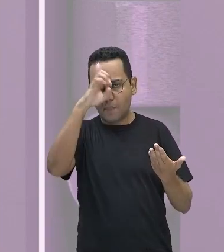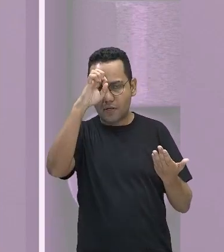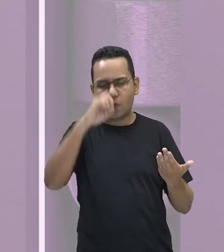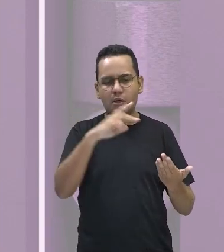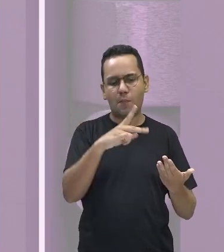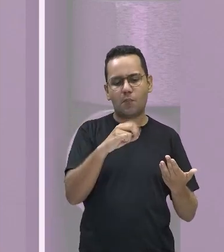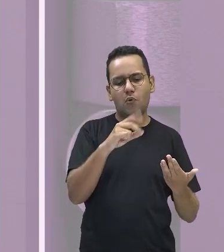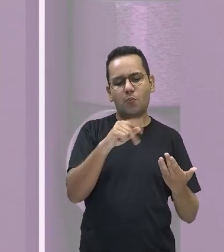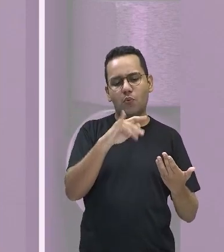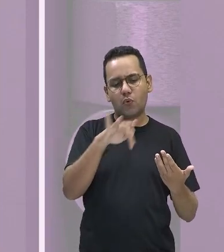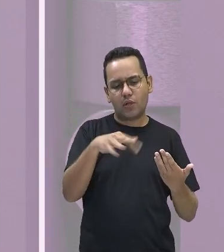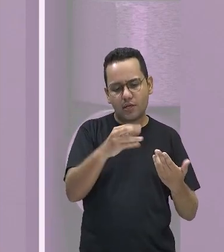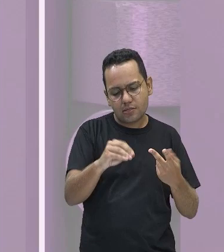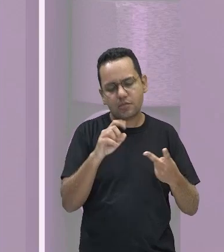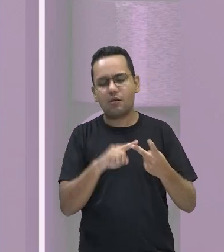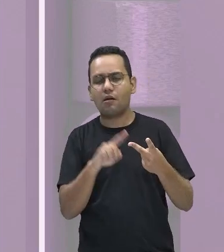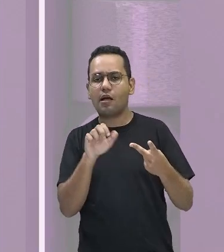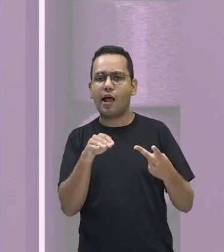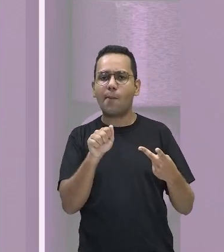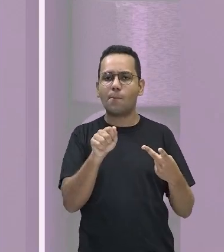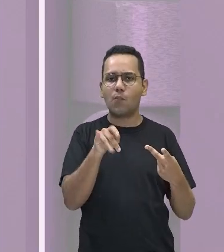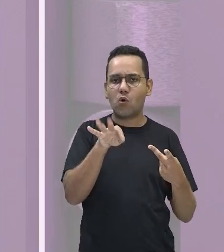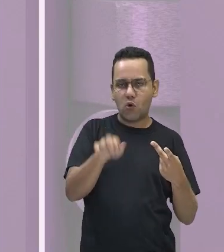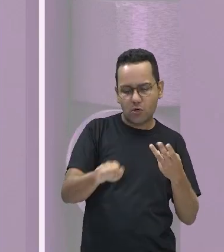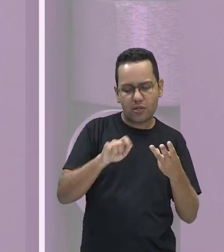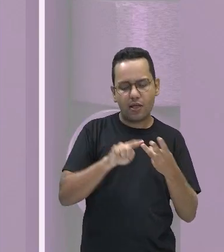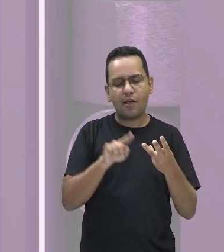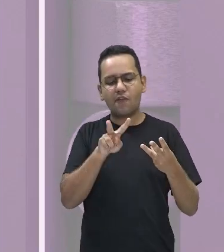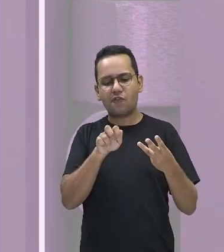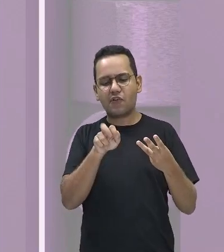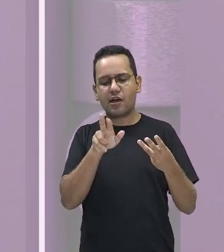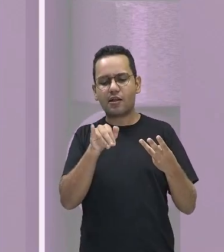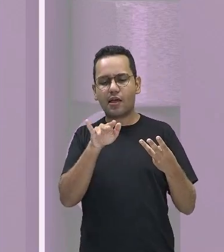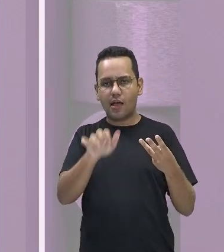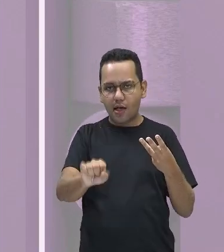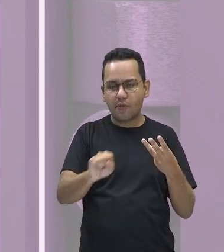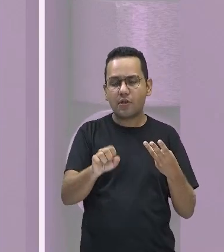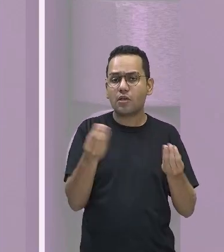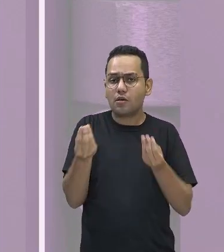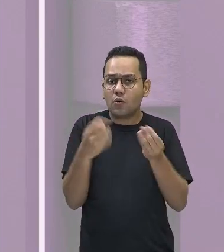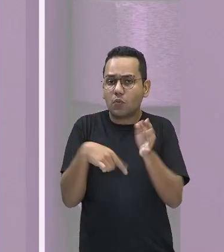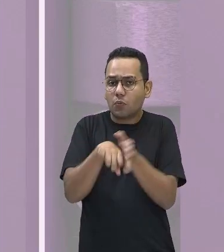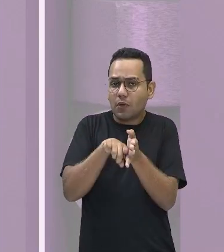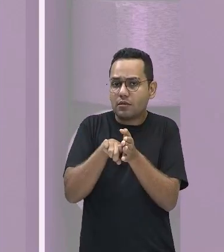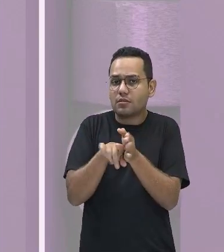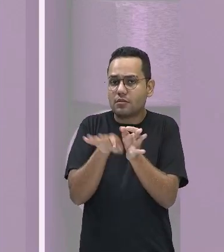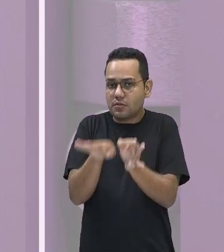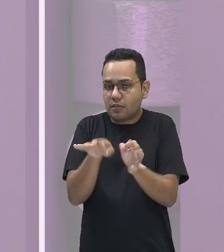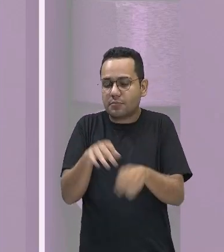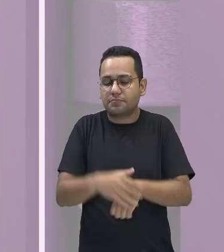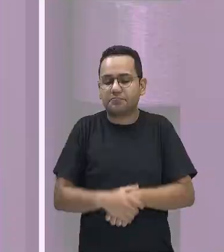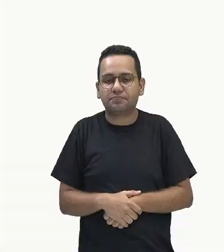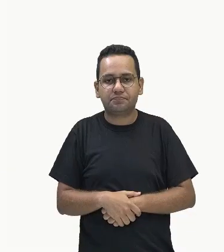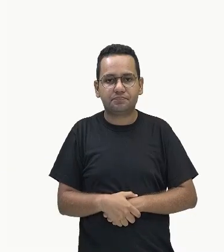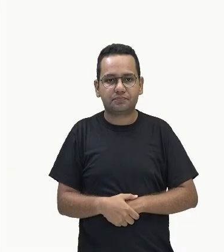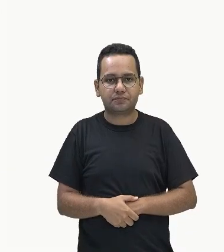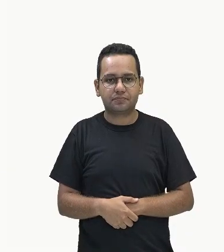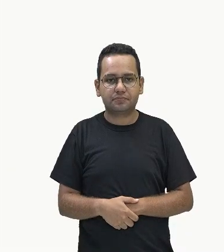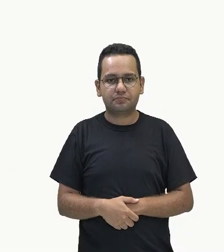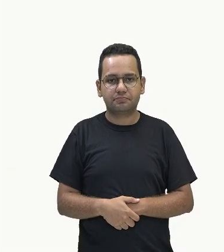o que são variáveis, tá bom? E como é que a gente faz uma pesquisa, ok? Então acompanha comigo.